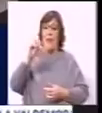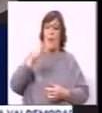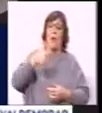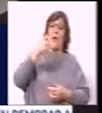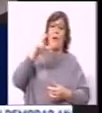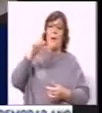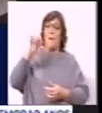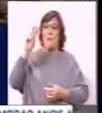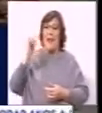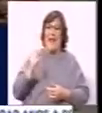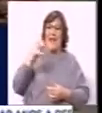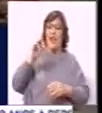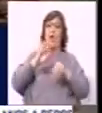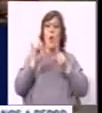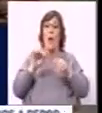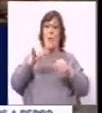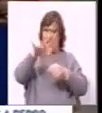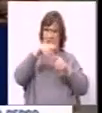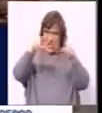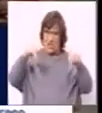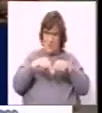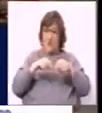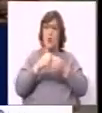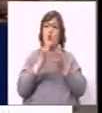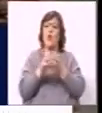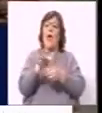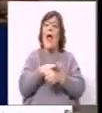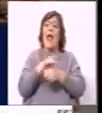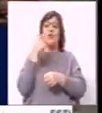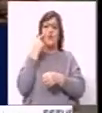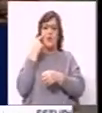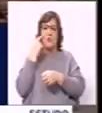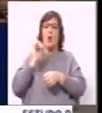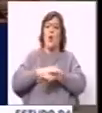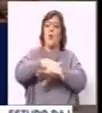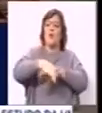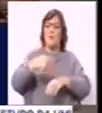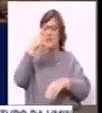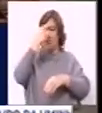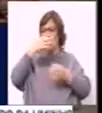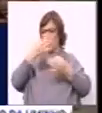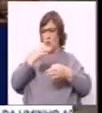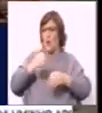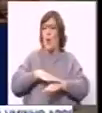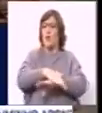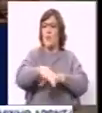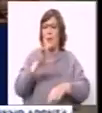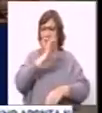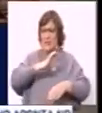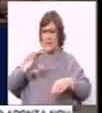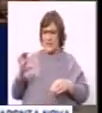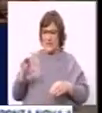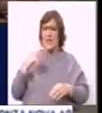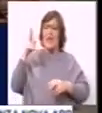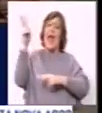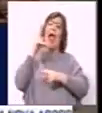confluência do saber e todas as áreas do conhecimento portanto ultrapassa a história natural ultrapassa a ciência e estabelece um diálogo com